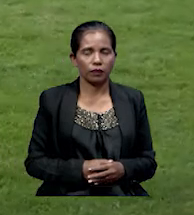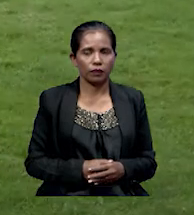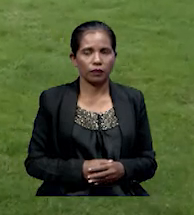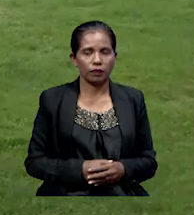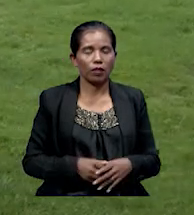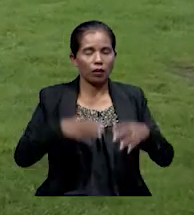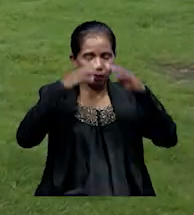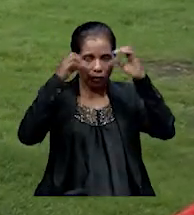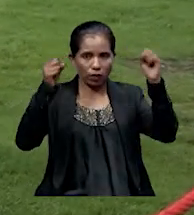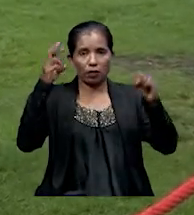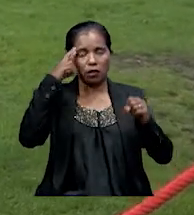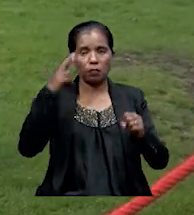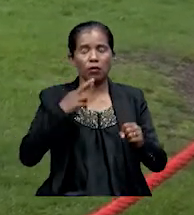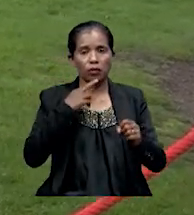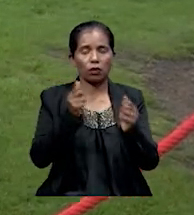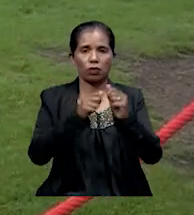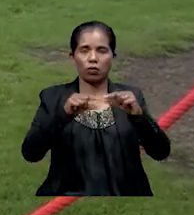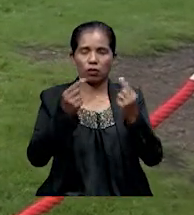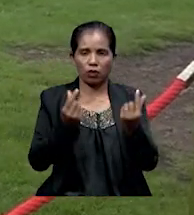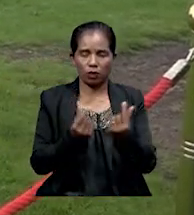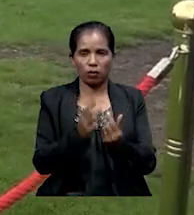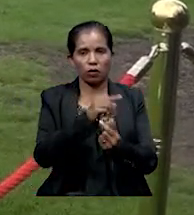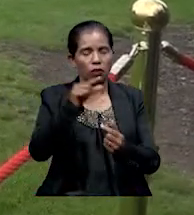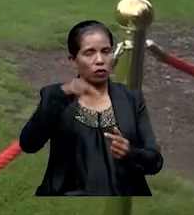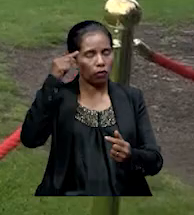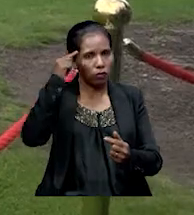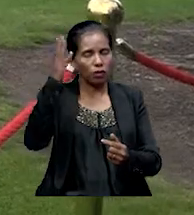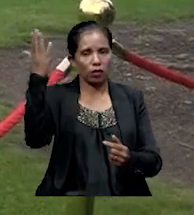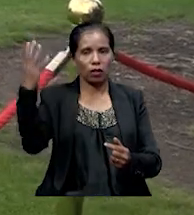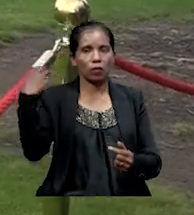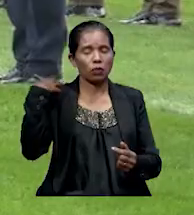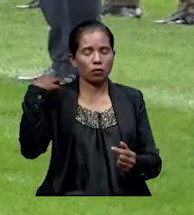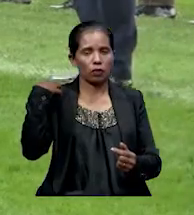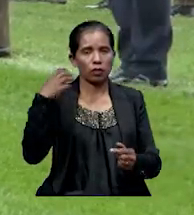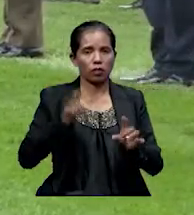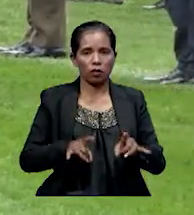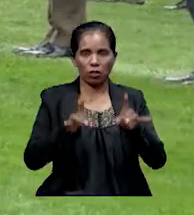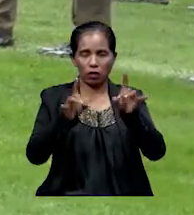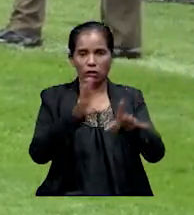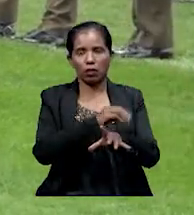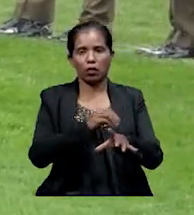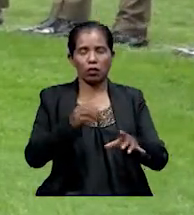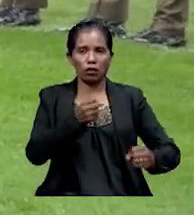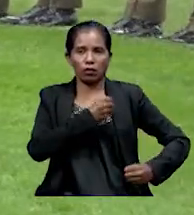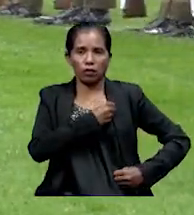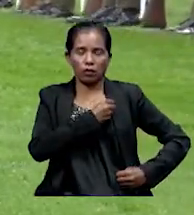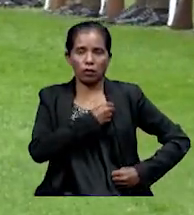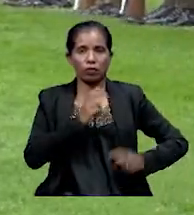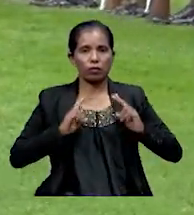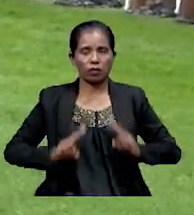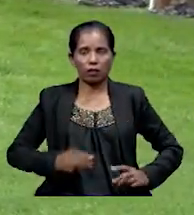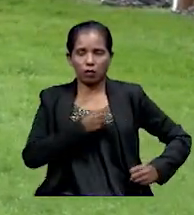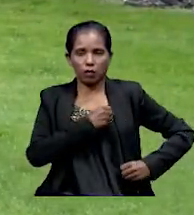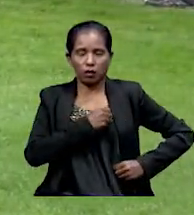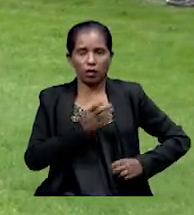Presidente da República, José Ramos Horta, a delegação e o Governador-Geral na residência e a Câmara Austrália, a parada militar, recebe a bandeira